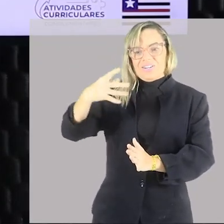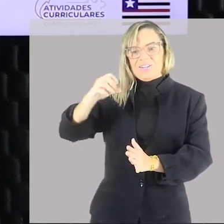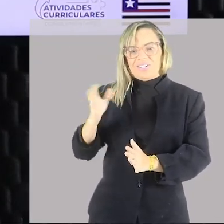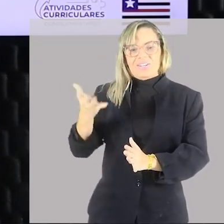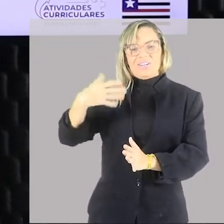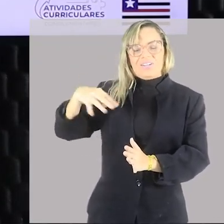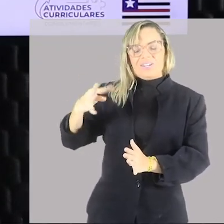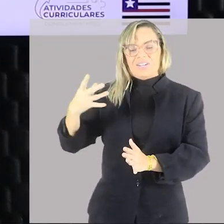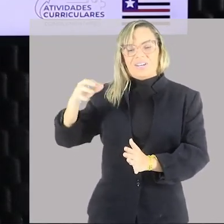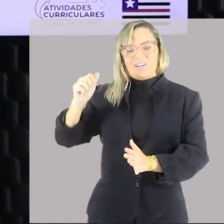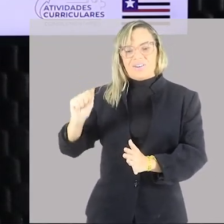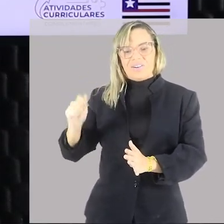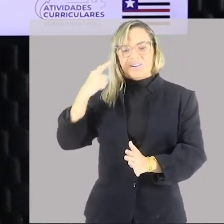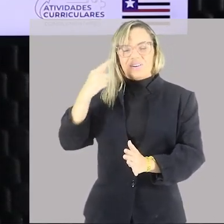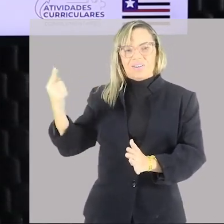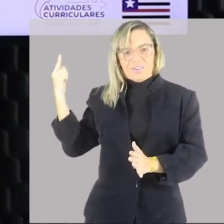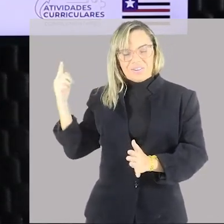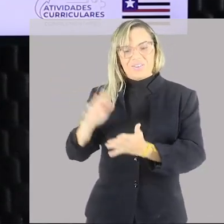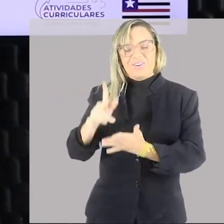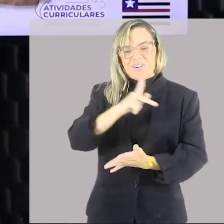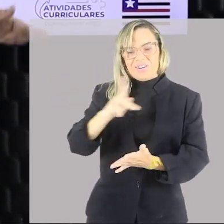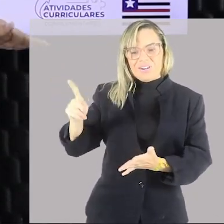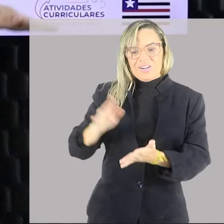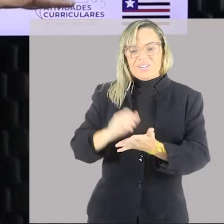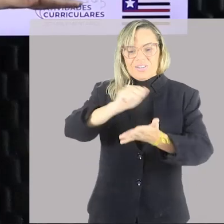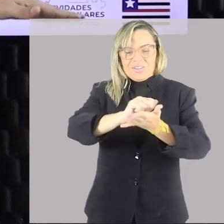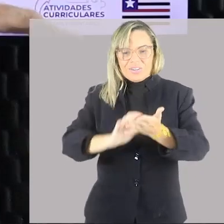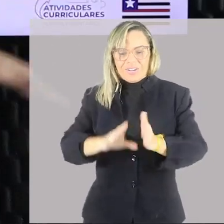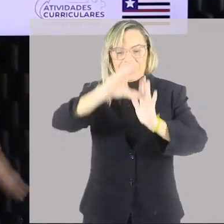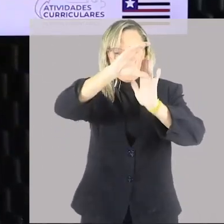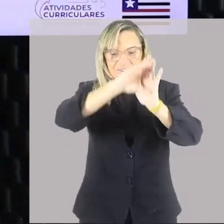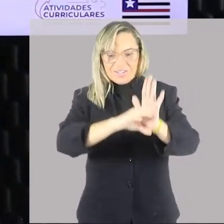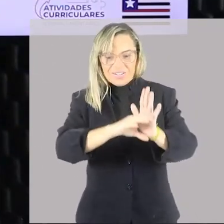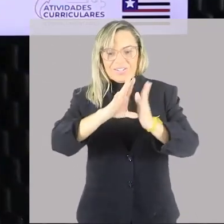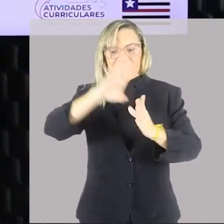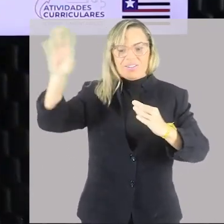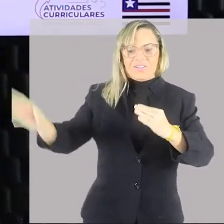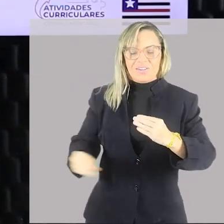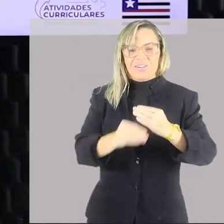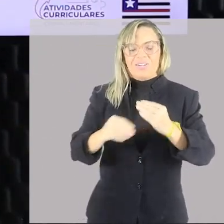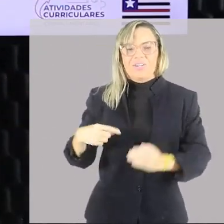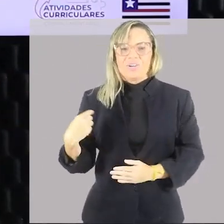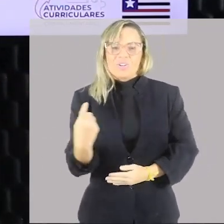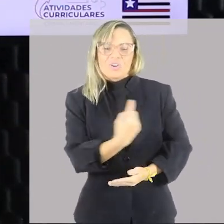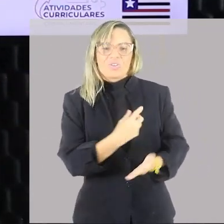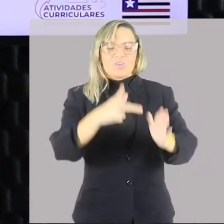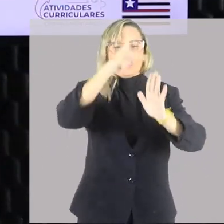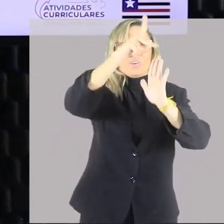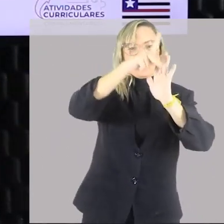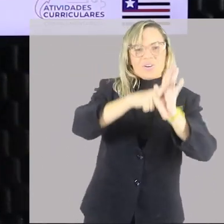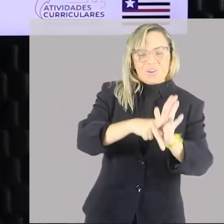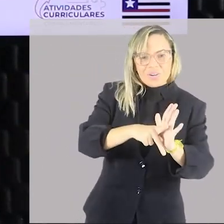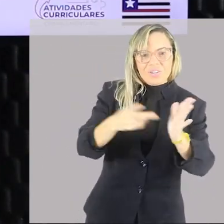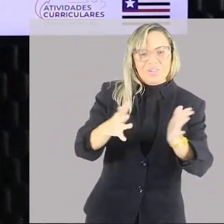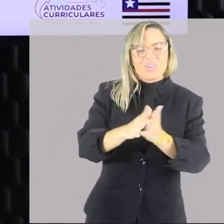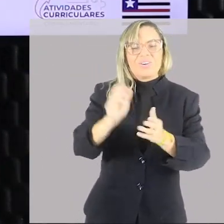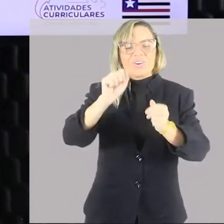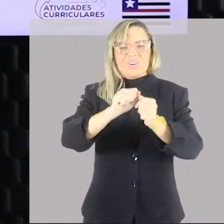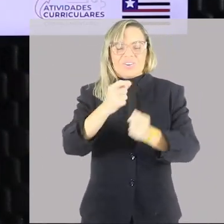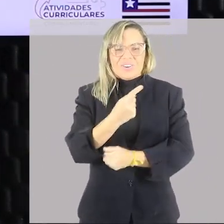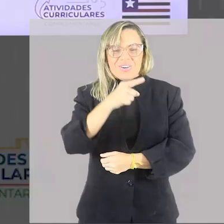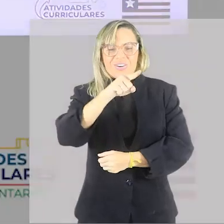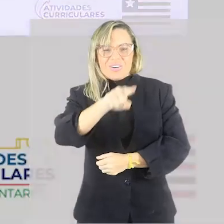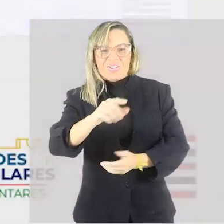Luiz, com vocês, dentro das atividades curriculares complementares do nosso grande projeto feito para vocês e